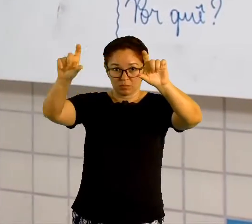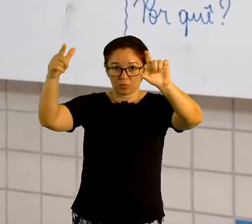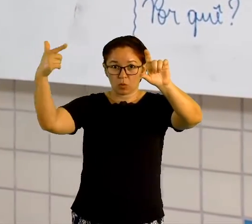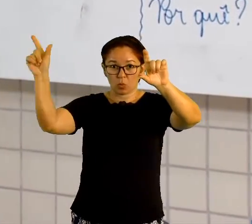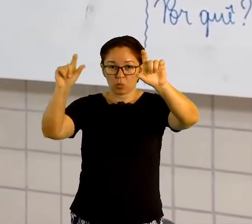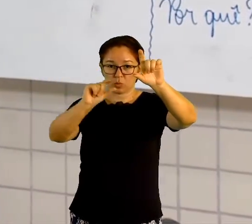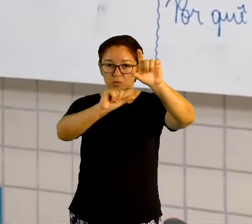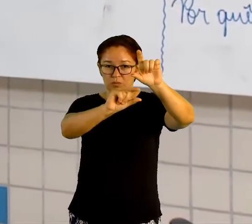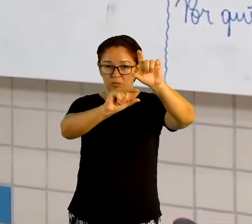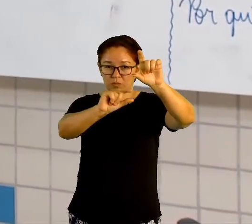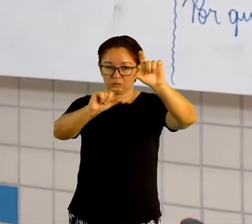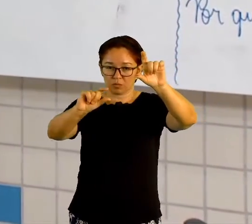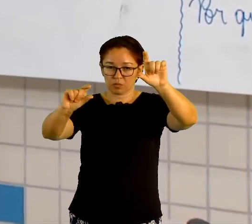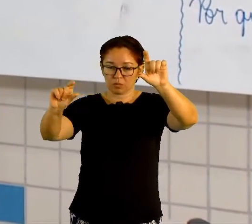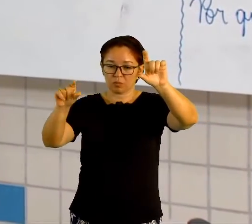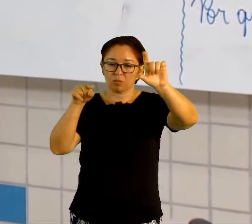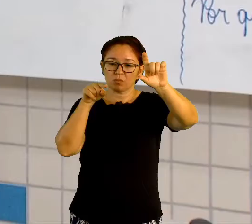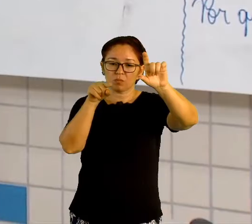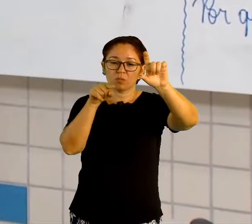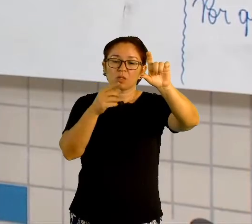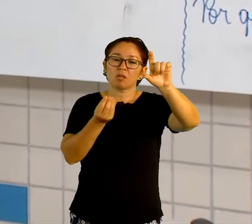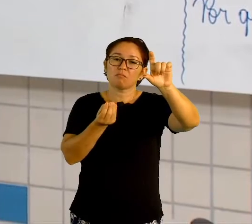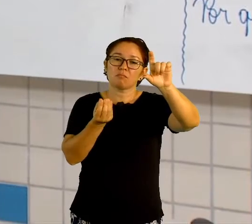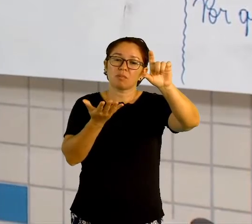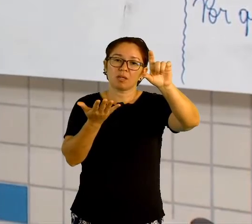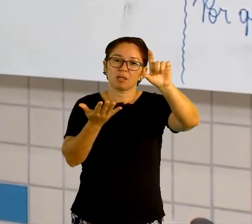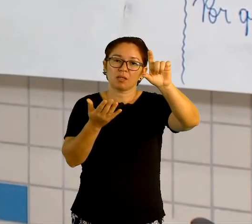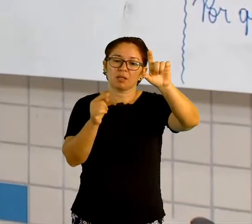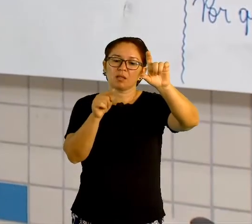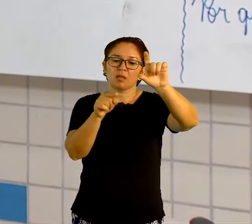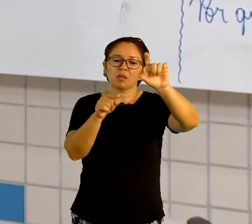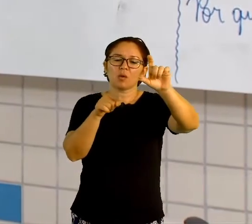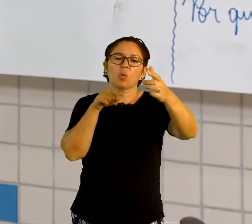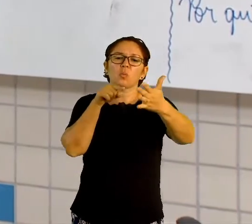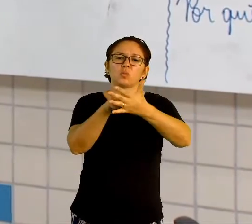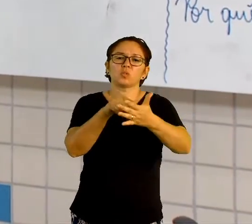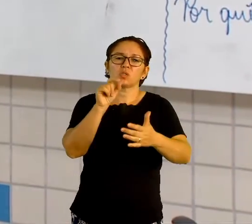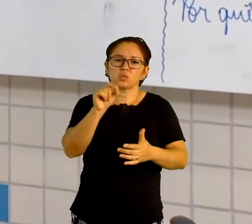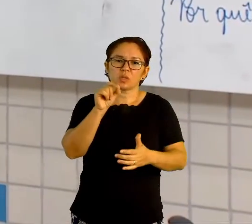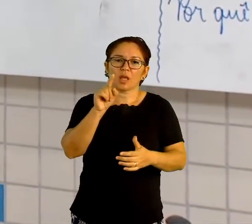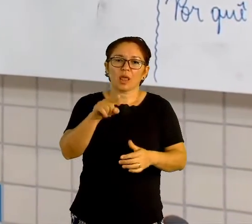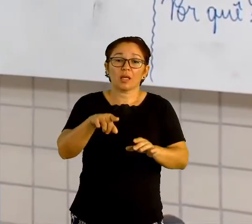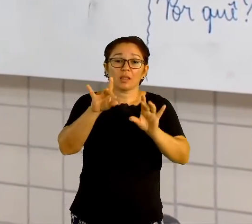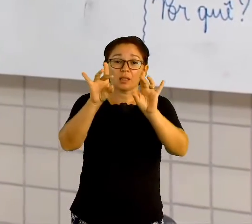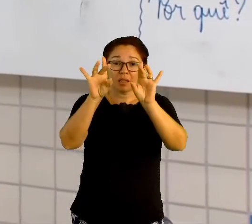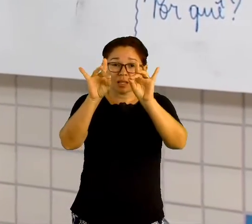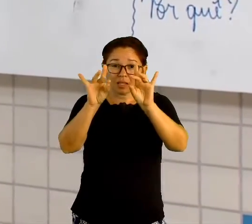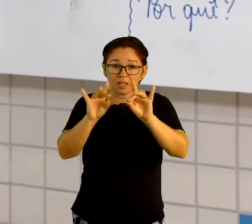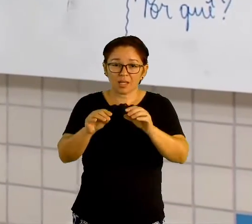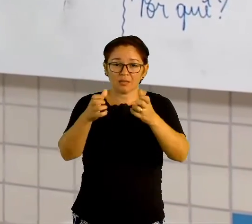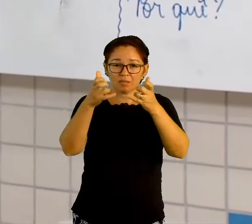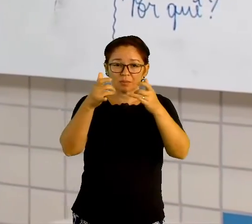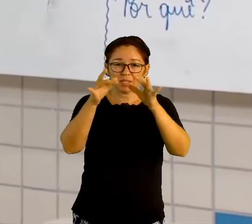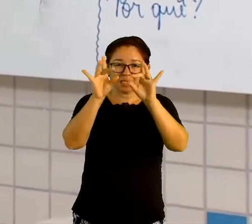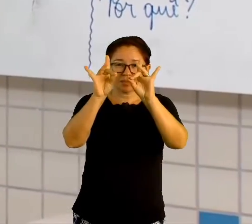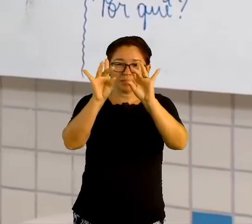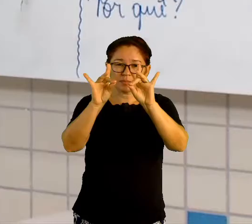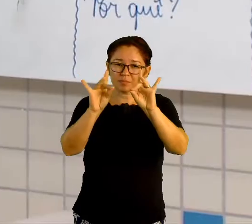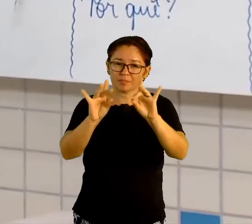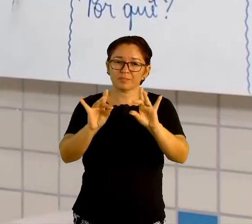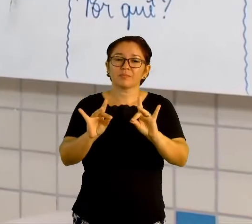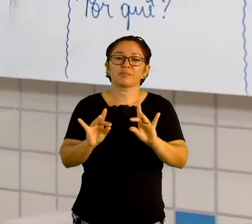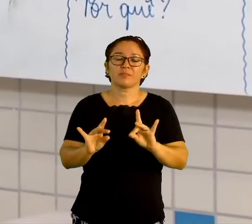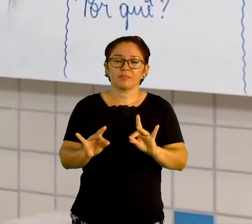uma função específica, ele já vai dar mais detalhe, né? Vai ser